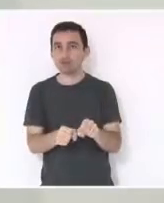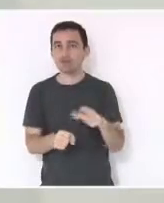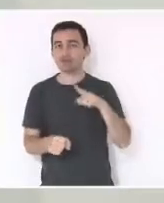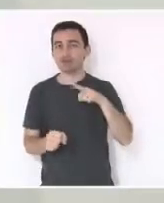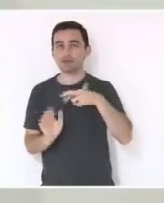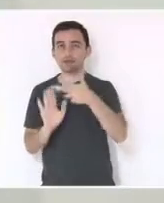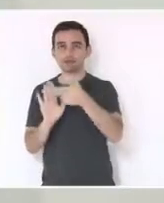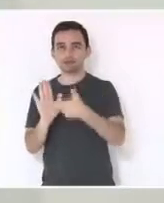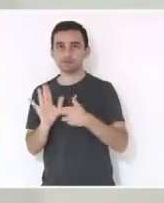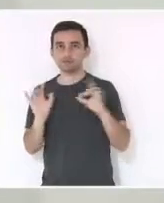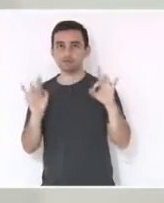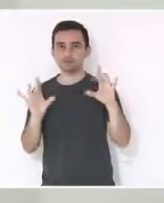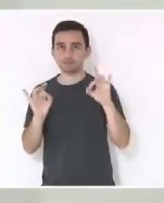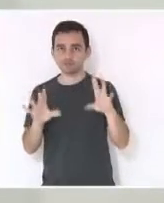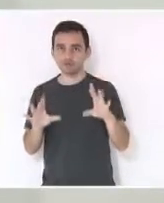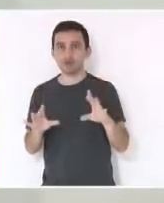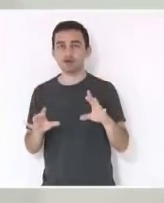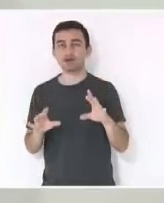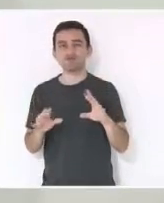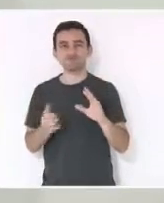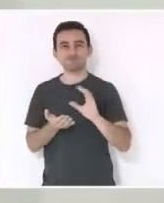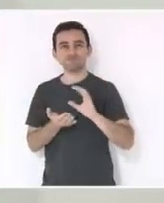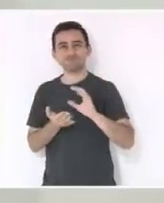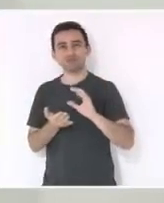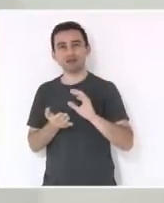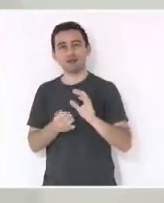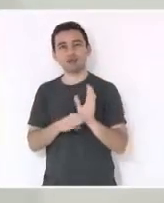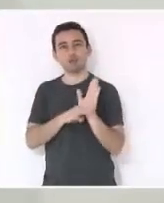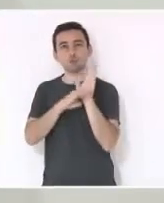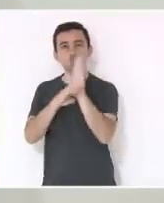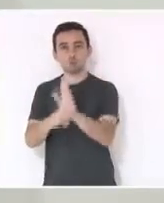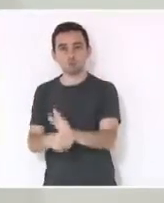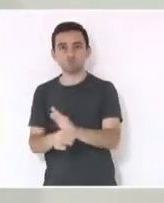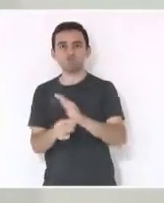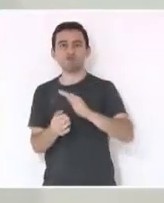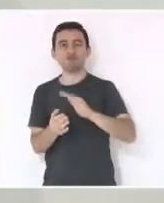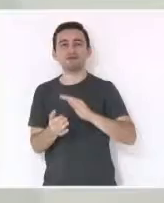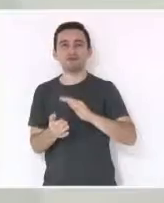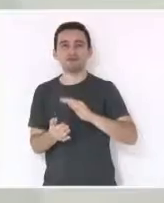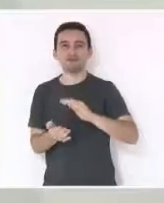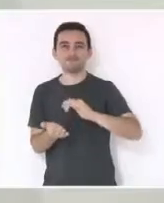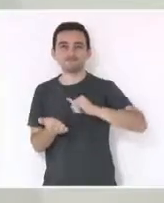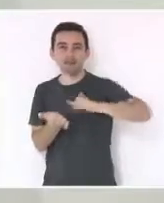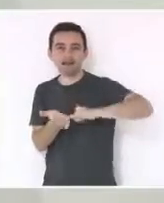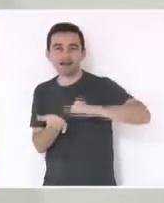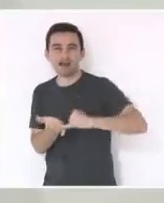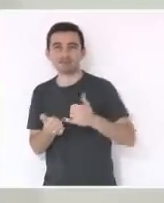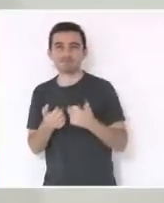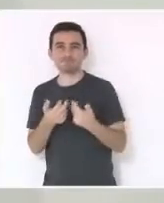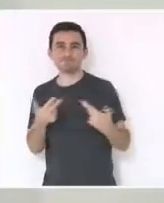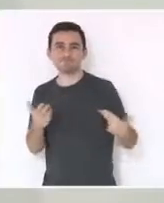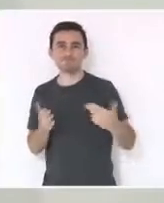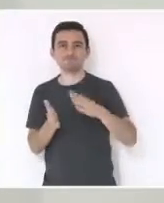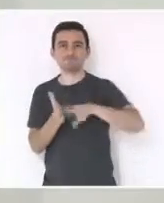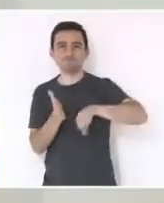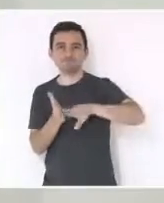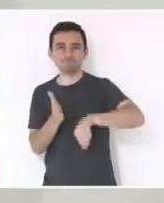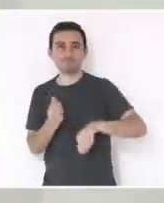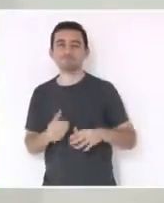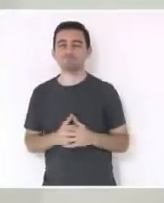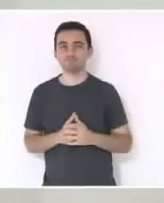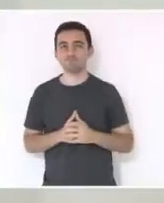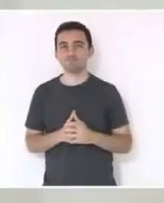dos benefícios fiscais que o governo tem concedido a esses setores ea outros setores o que é natural